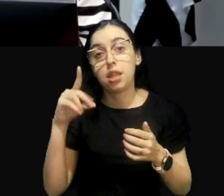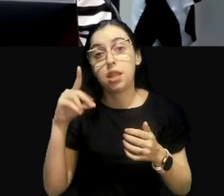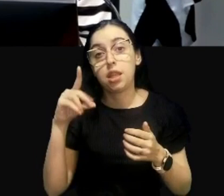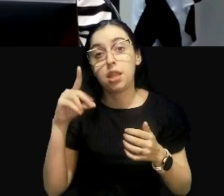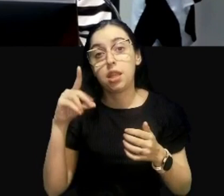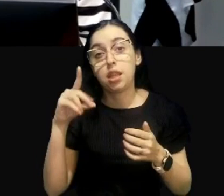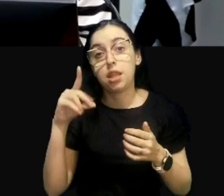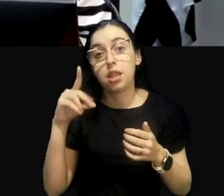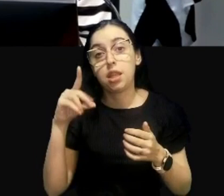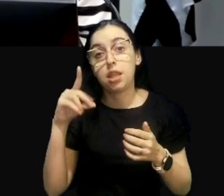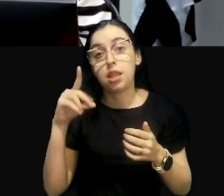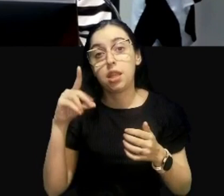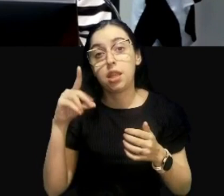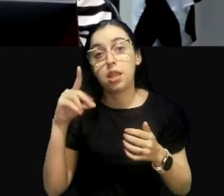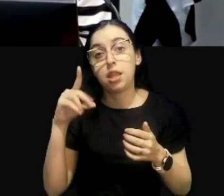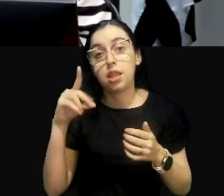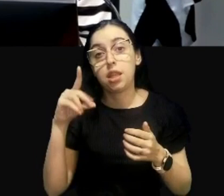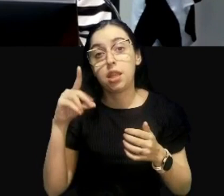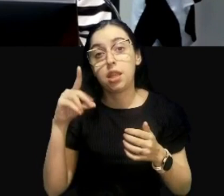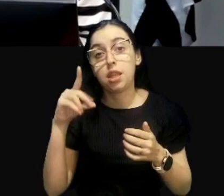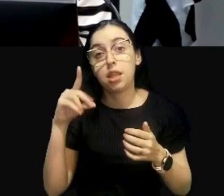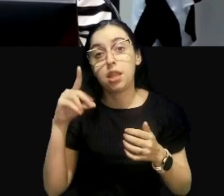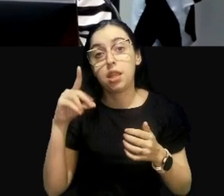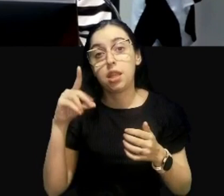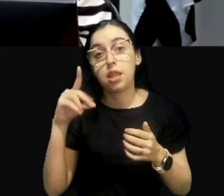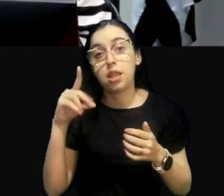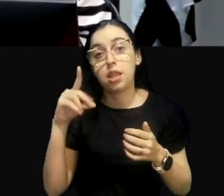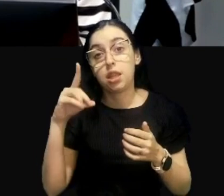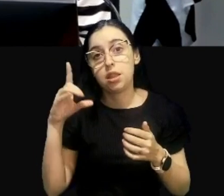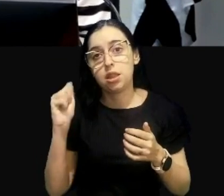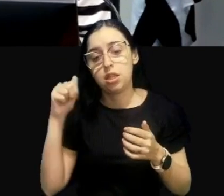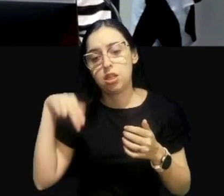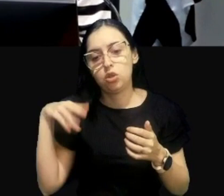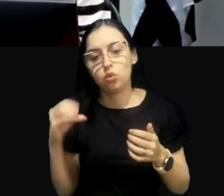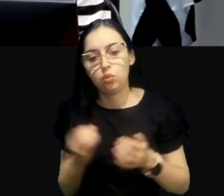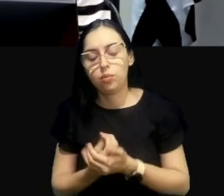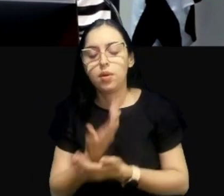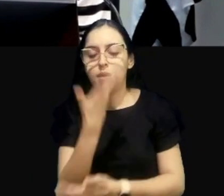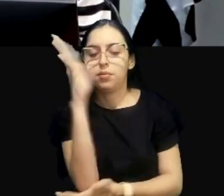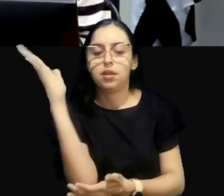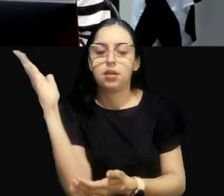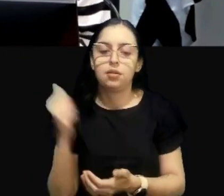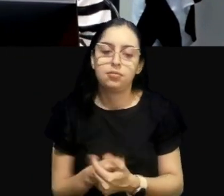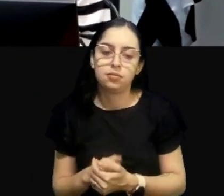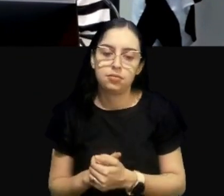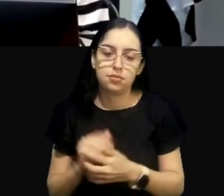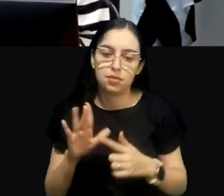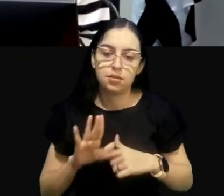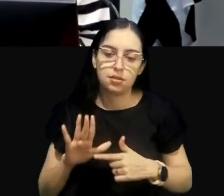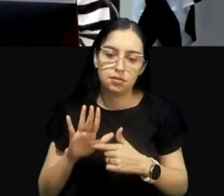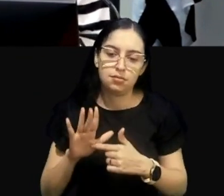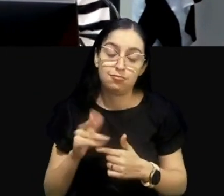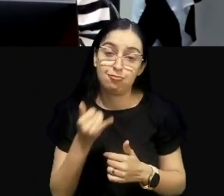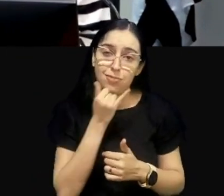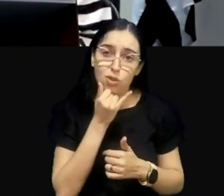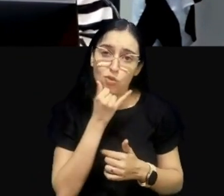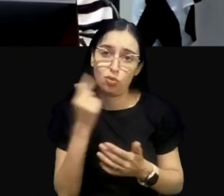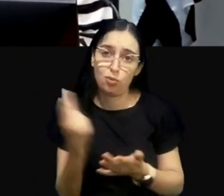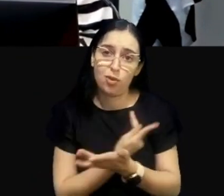com texto em letras pretas. Meio antrópico. Na parte inferior, faixa vermelha. Ai, saiu aí, me perdoem.